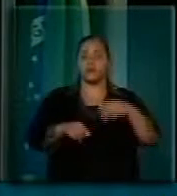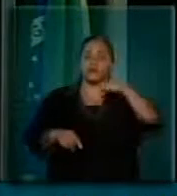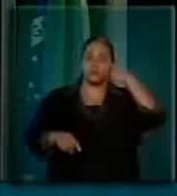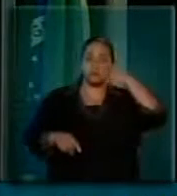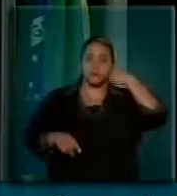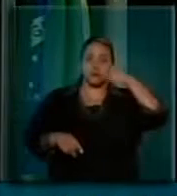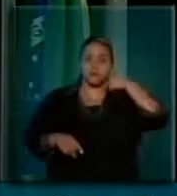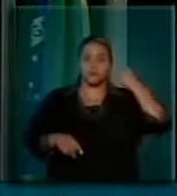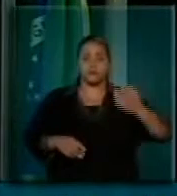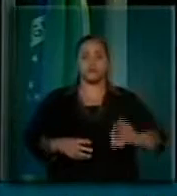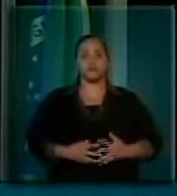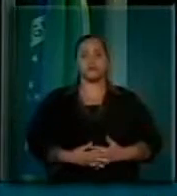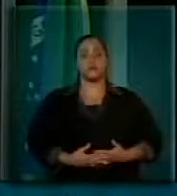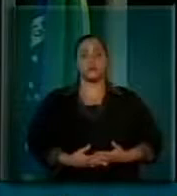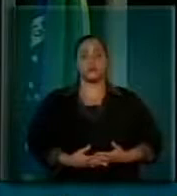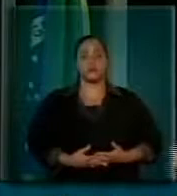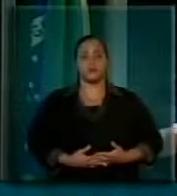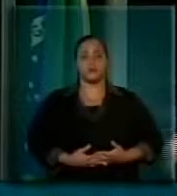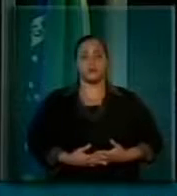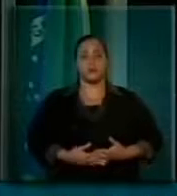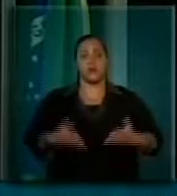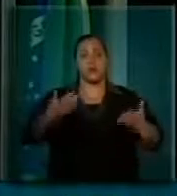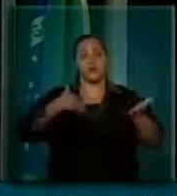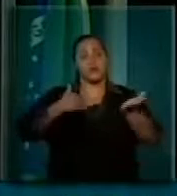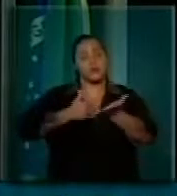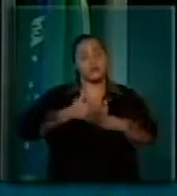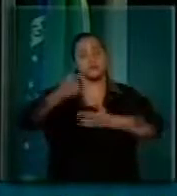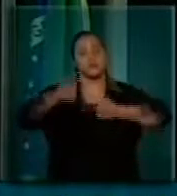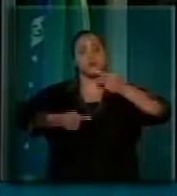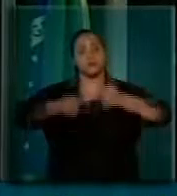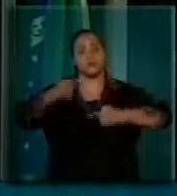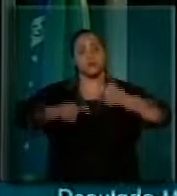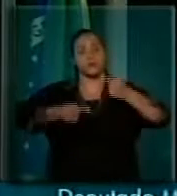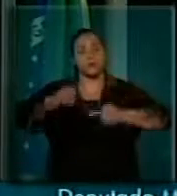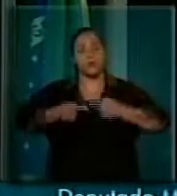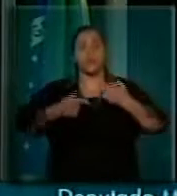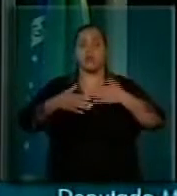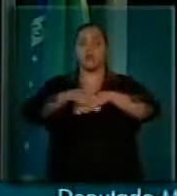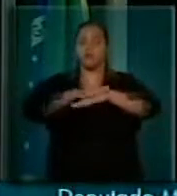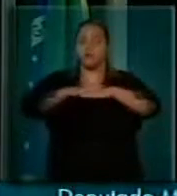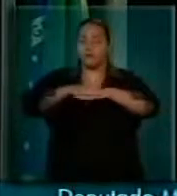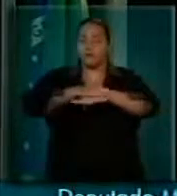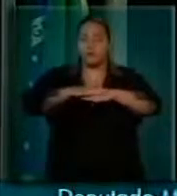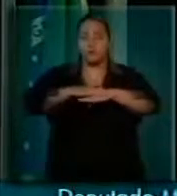senadores, nós viemos discutindo, dialogando,